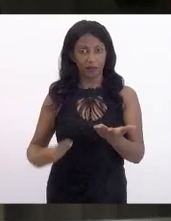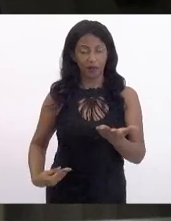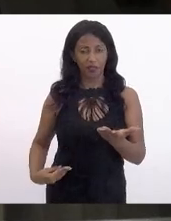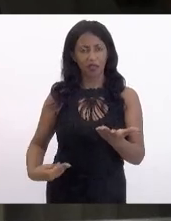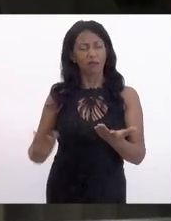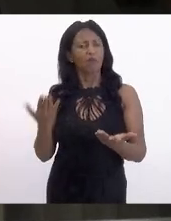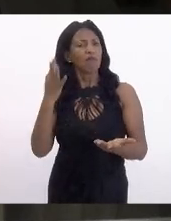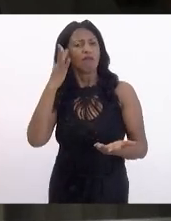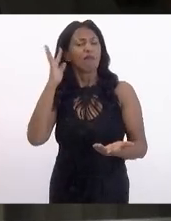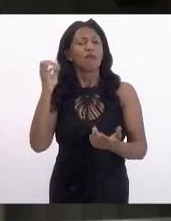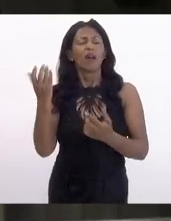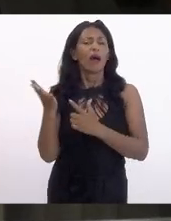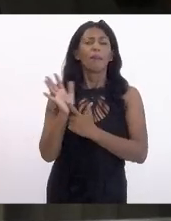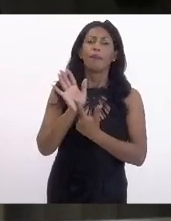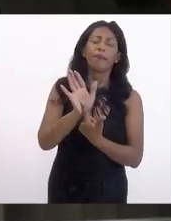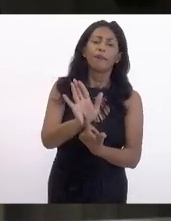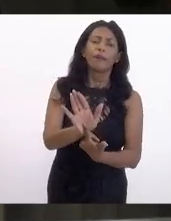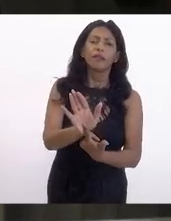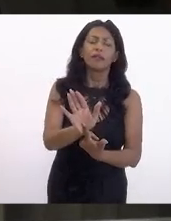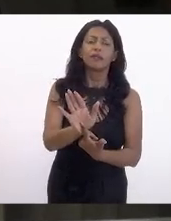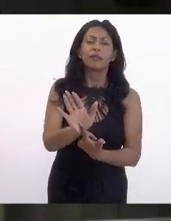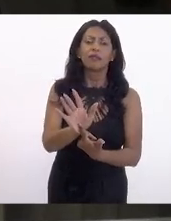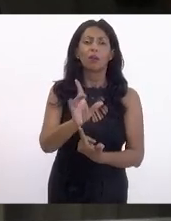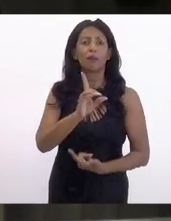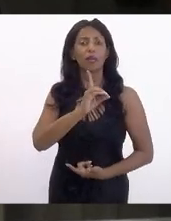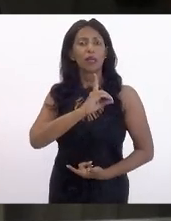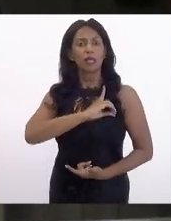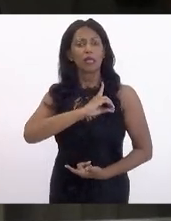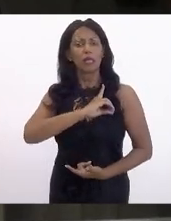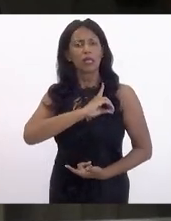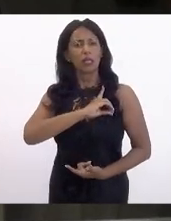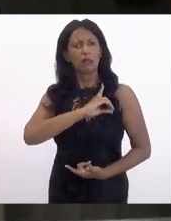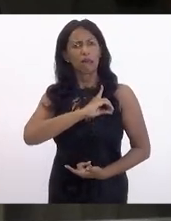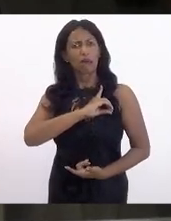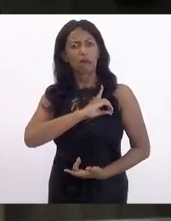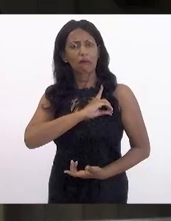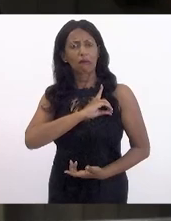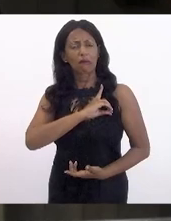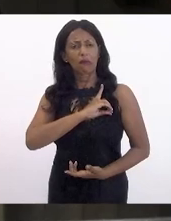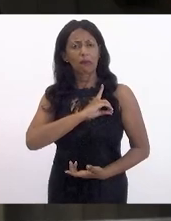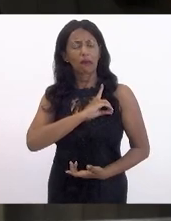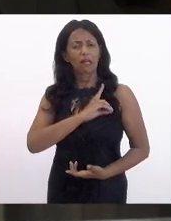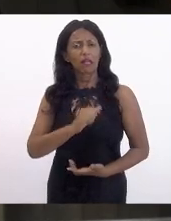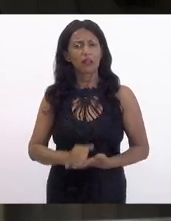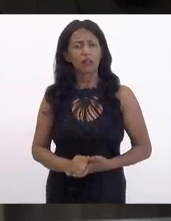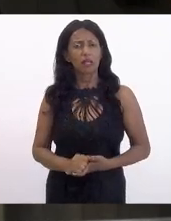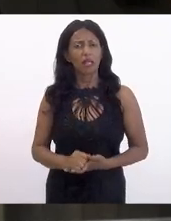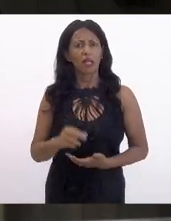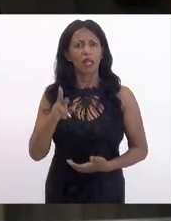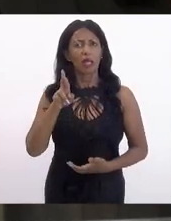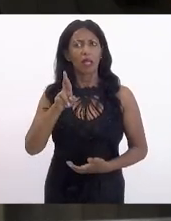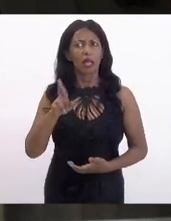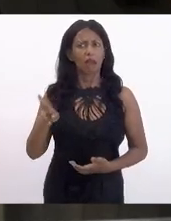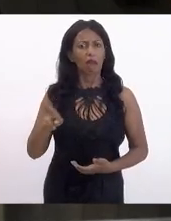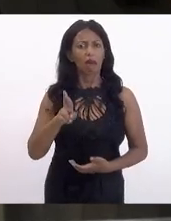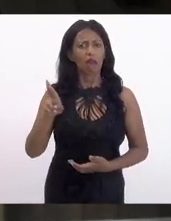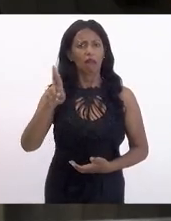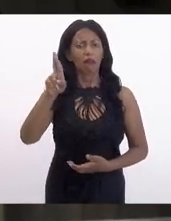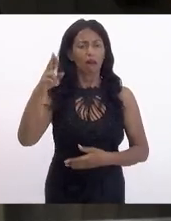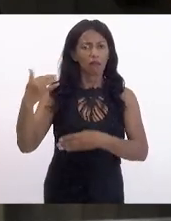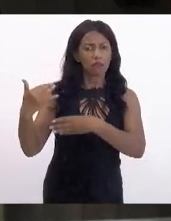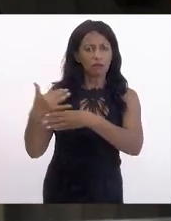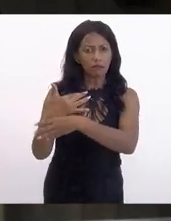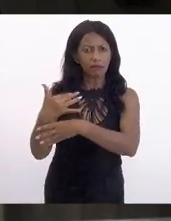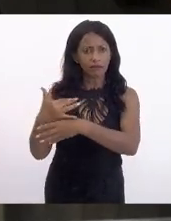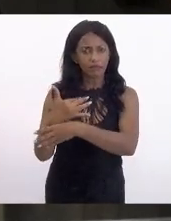se apresentar a uma delegacia de polícia no município de Resende uma